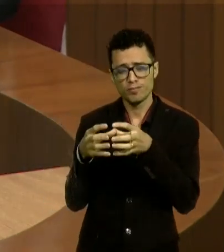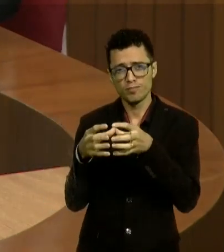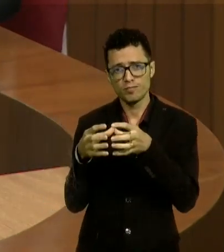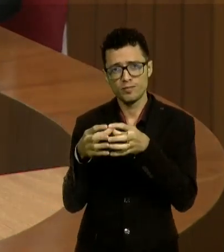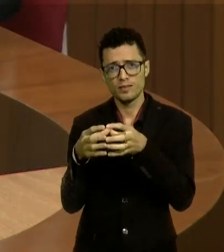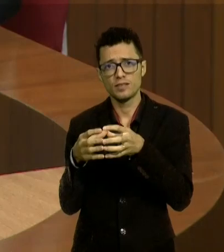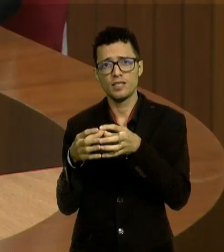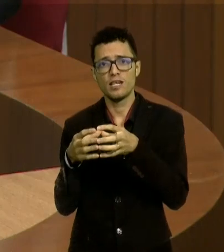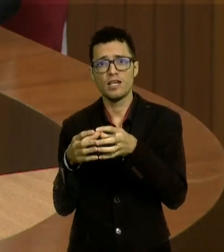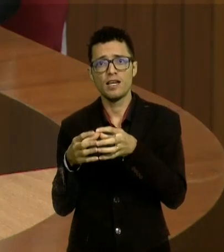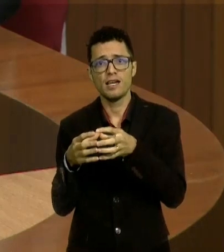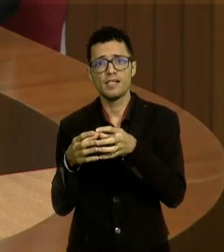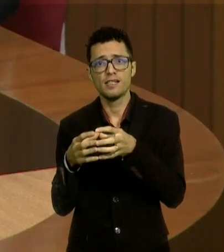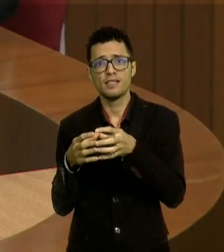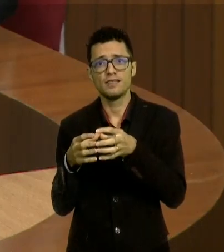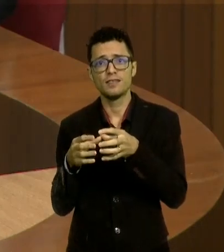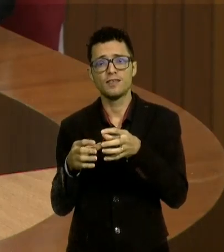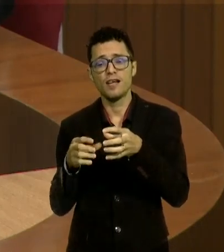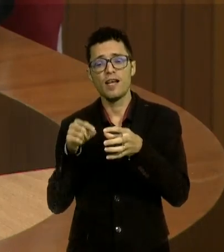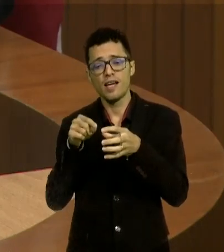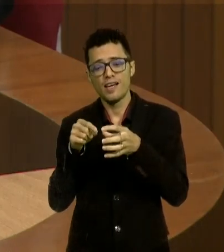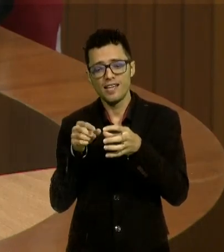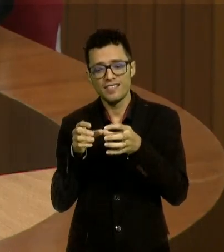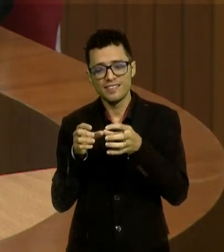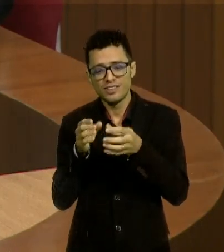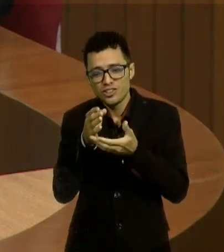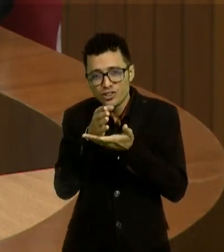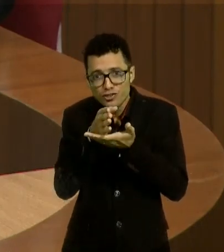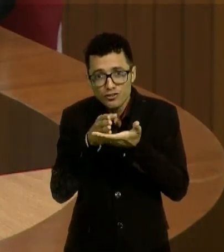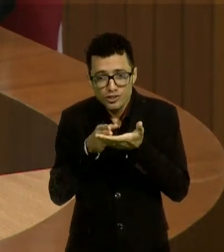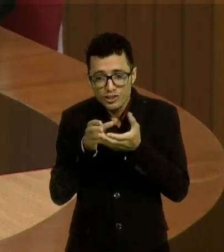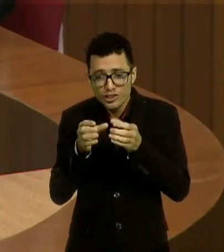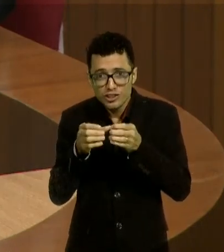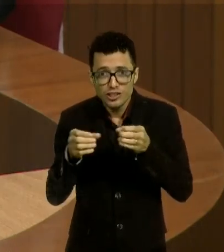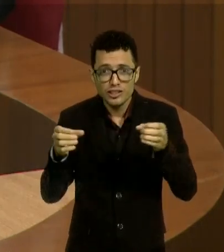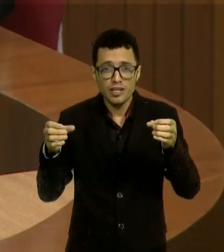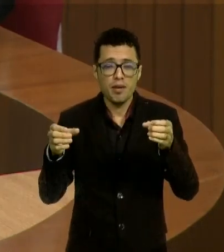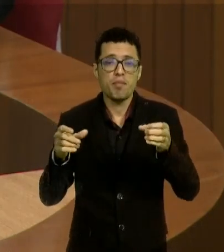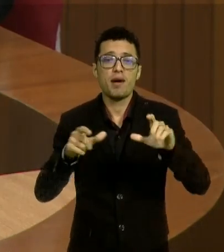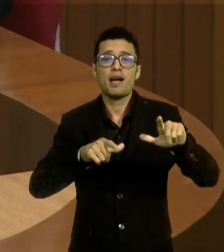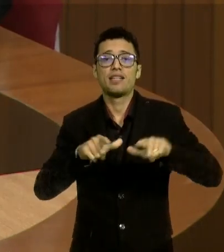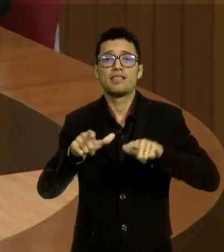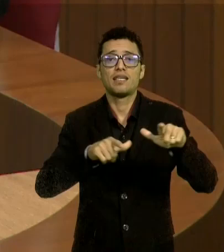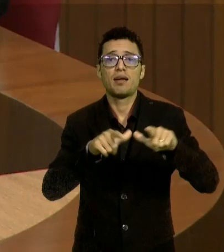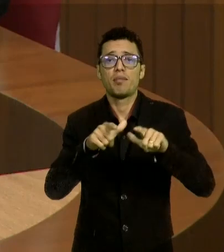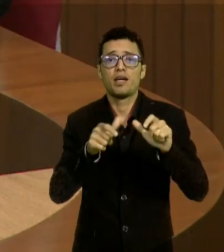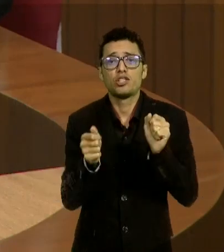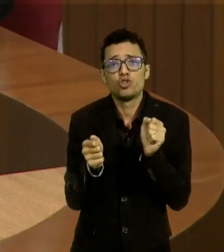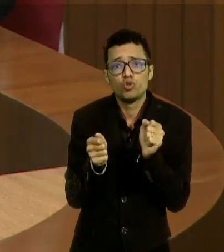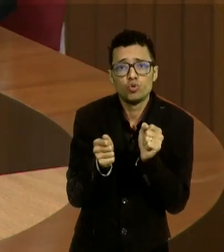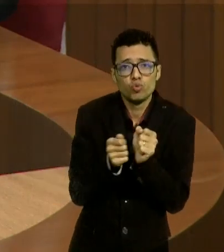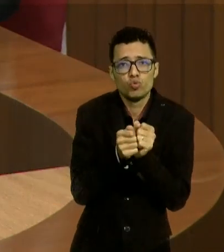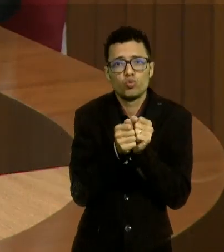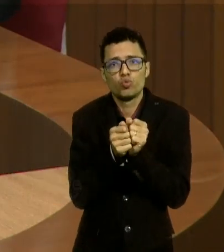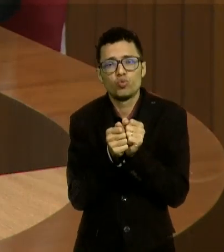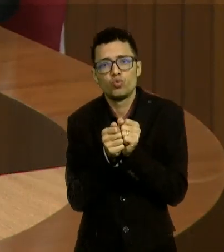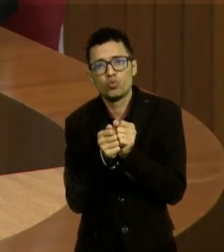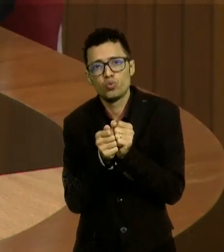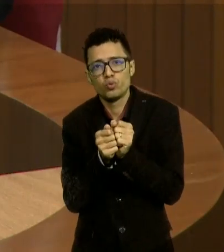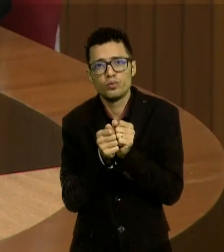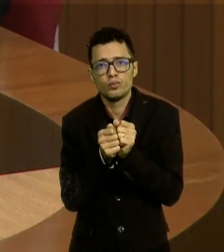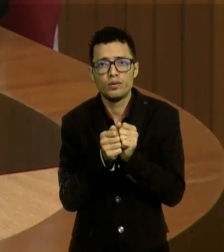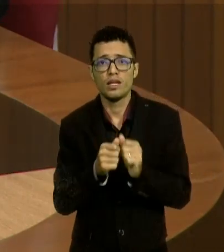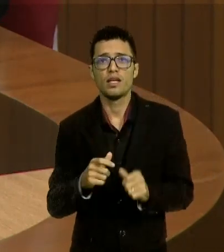para otimizar, trabalhar em parceria com a Patrulha Maria da Penha, que já existe na nossa